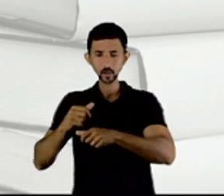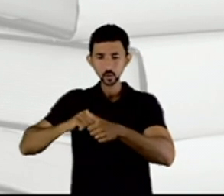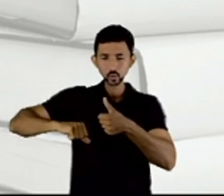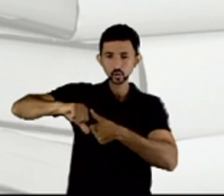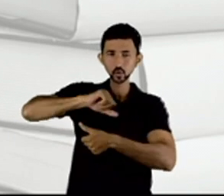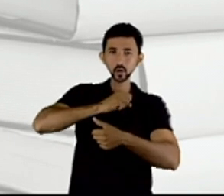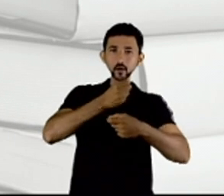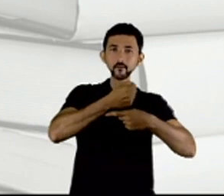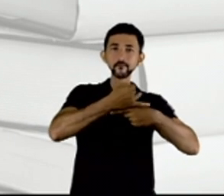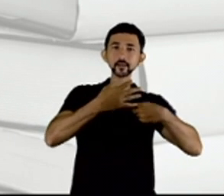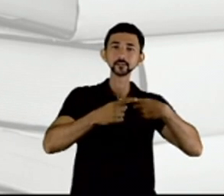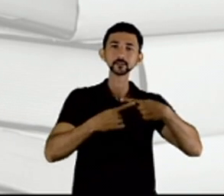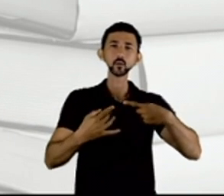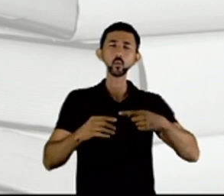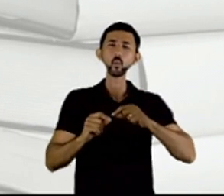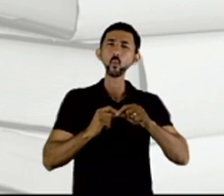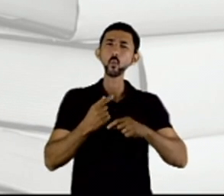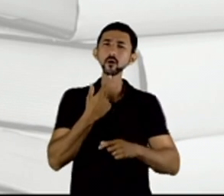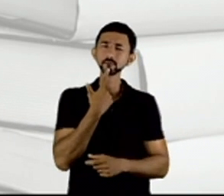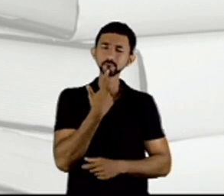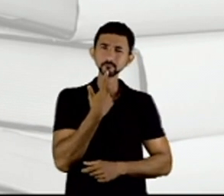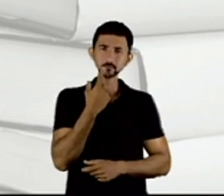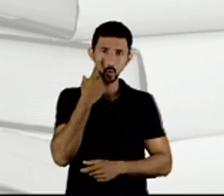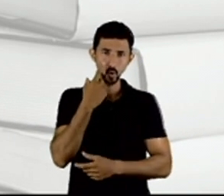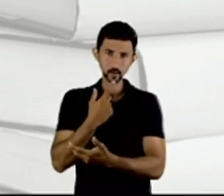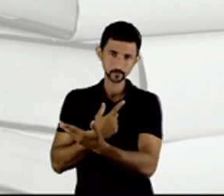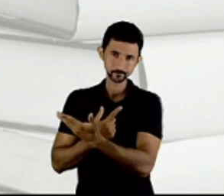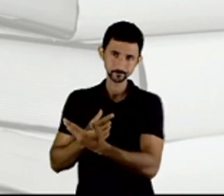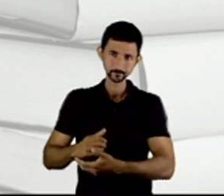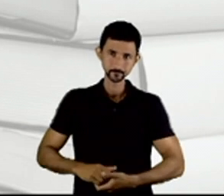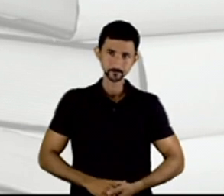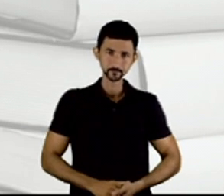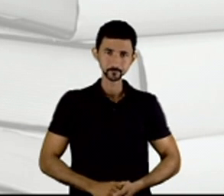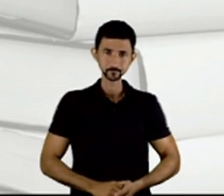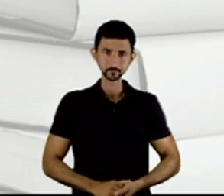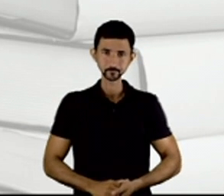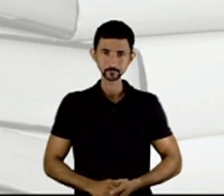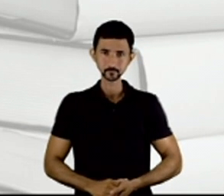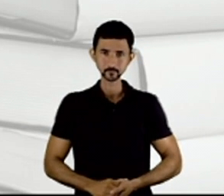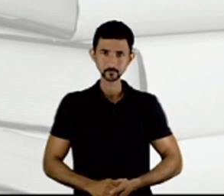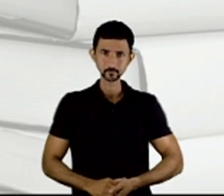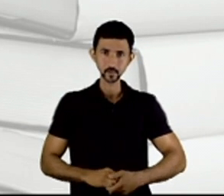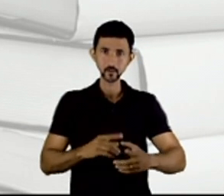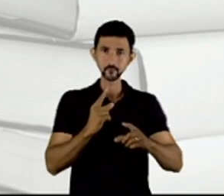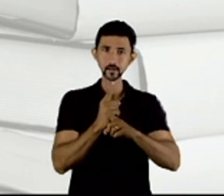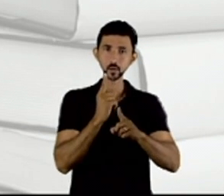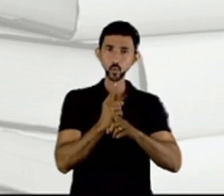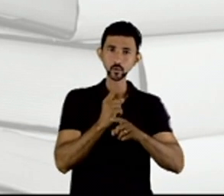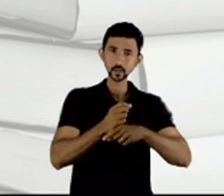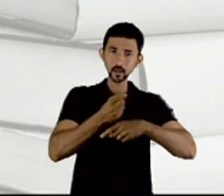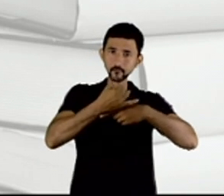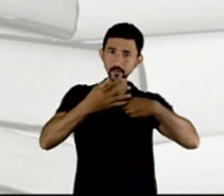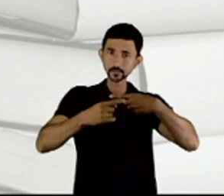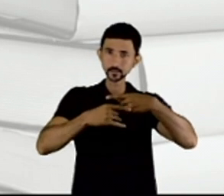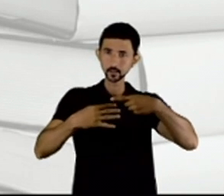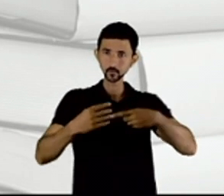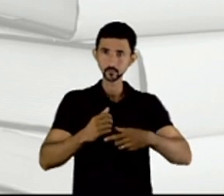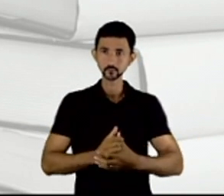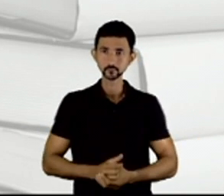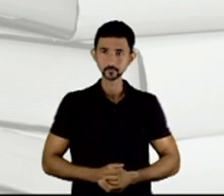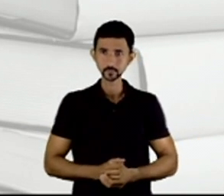faço? Então vamos ver através de alguns exemplos. Vamos encontrar a fração geratriz da dízima